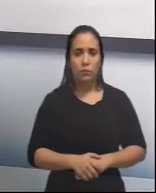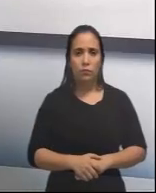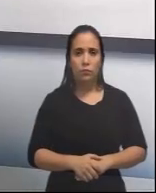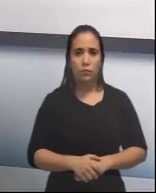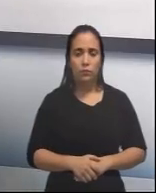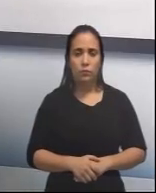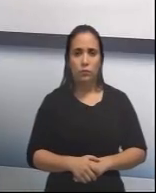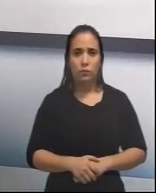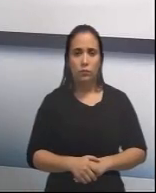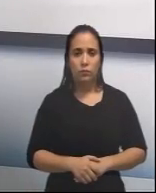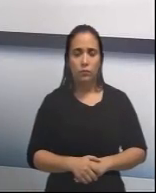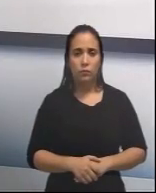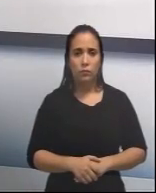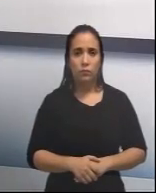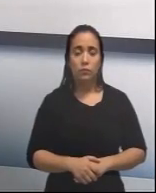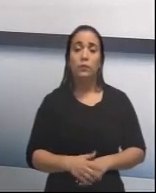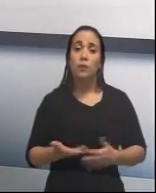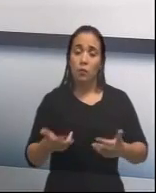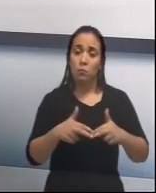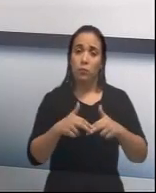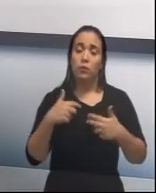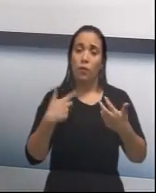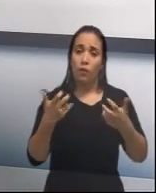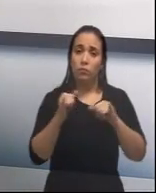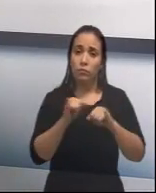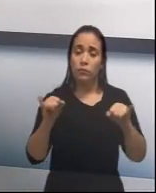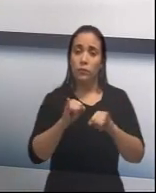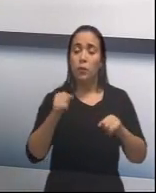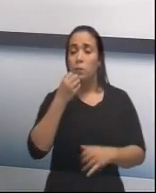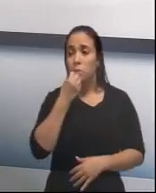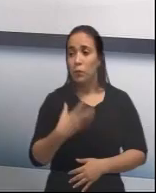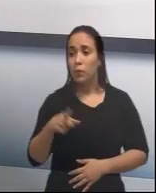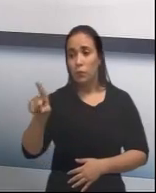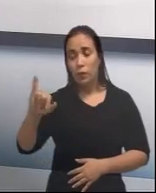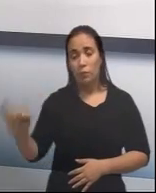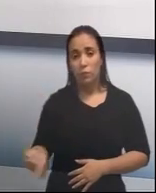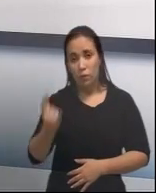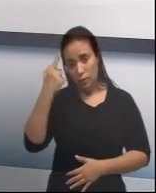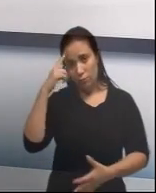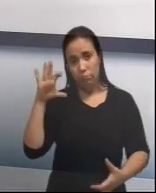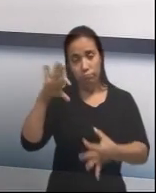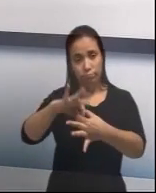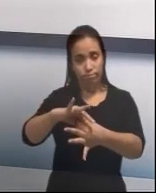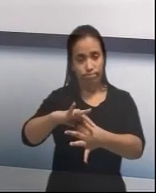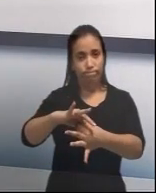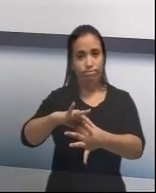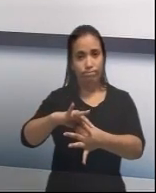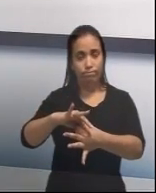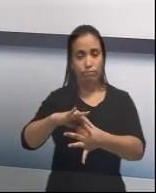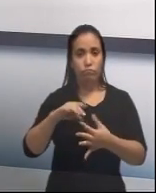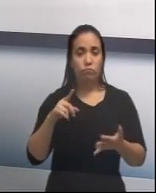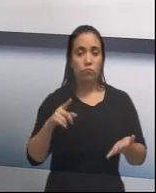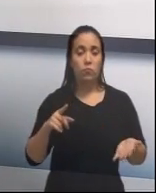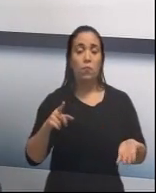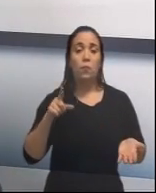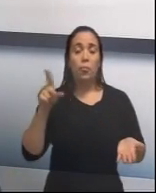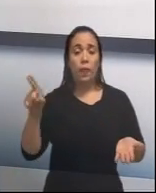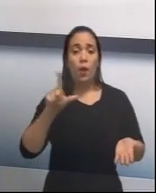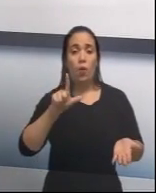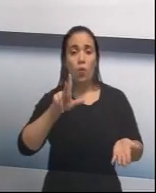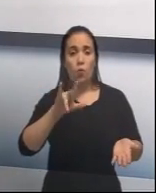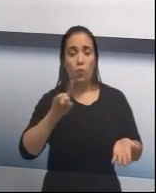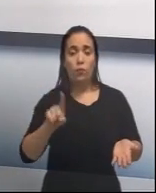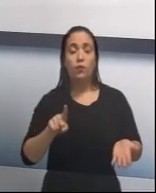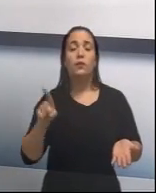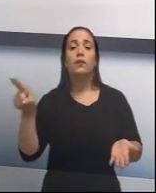do momento é que eu quero trazer, graças a Deus você está trazendo agora. Ele não seria um Luciano Huck. O que é que o Luiz está querendo